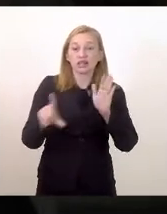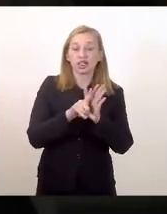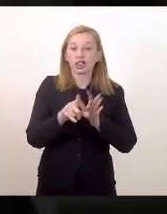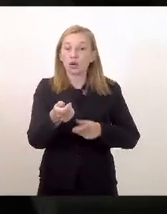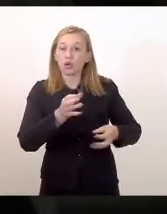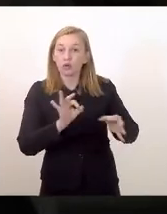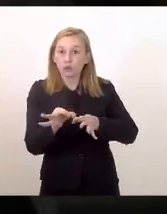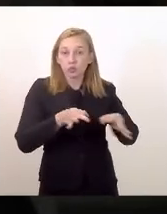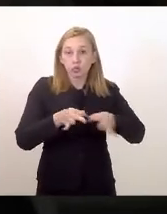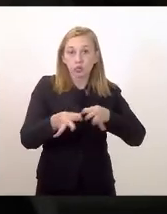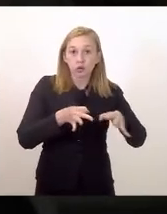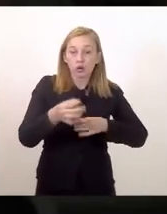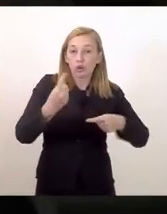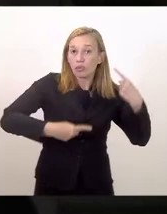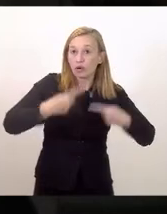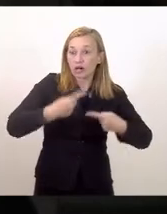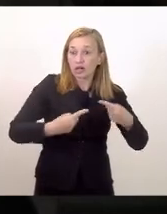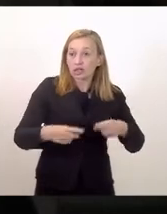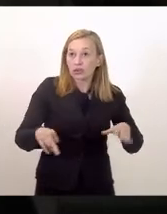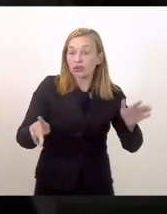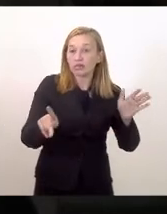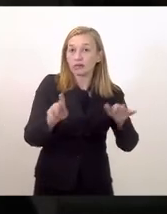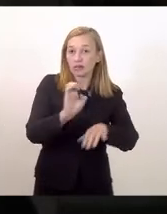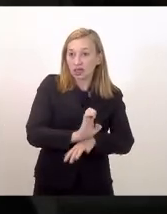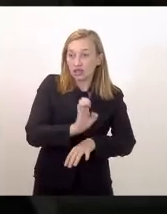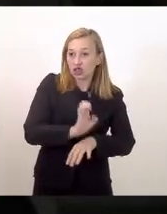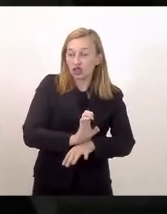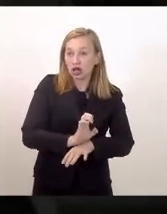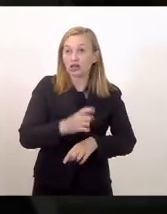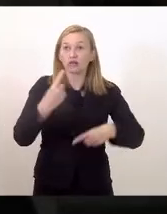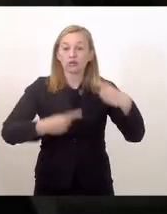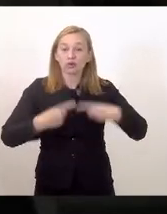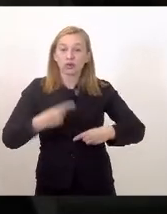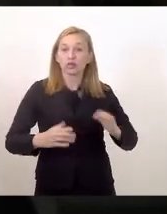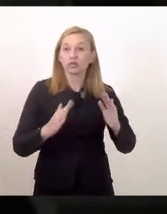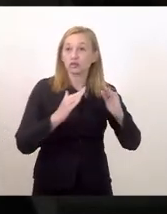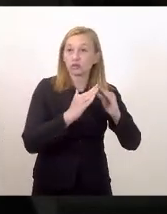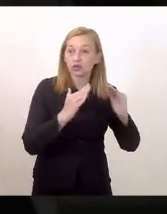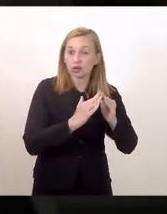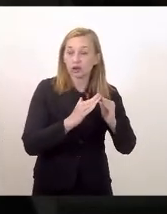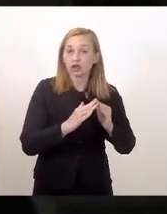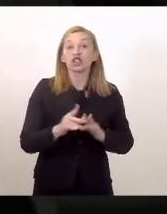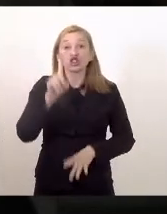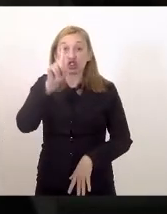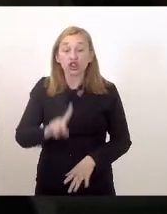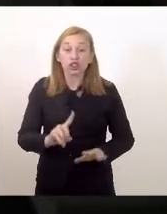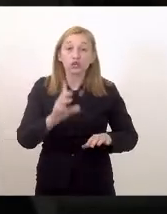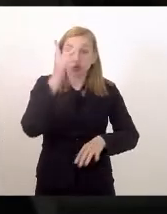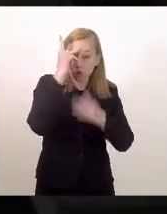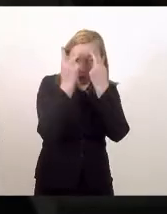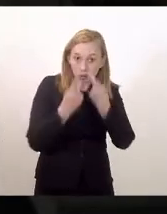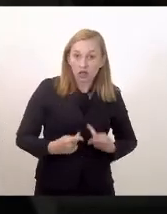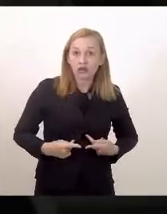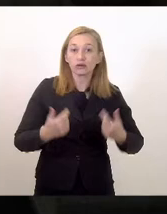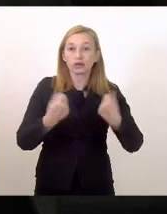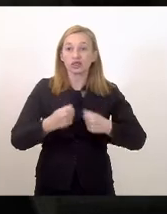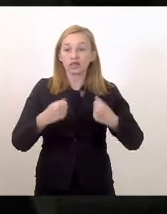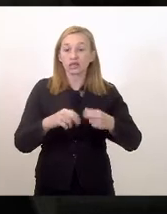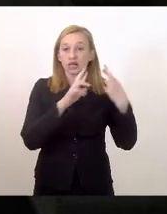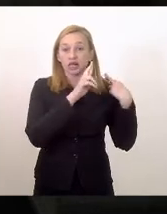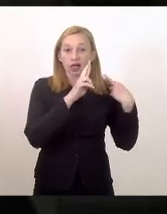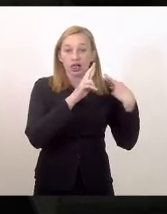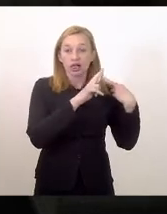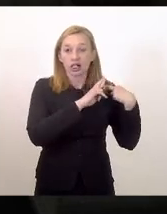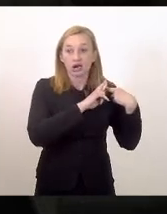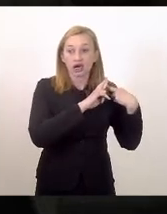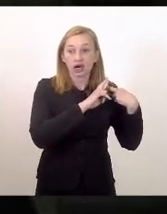organizando uma política de Estado em relação à habitação popular, direito constitucional, direito humano, que precisa ser respeitado, sob todas